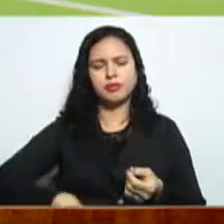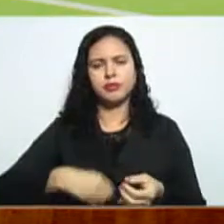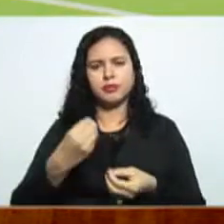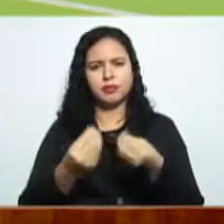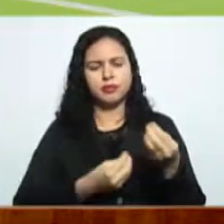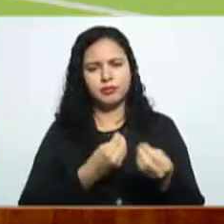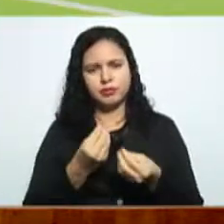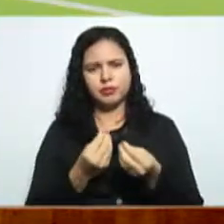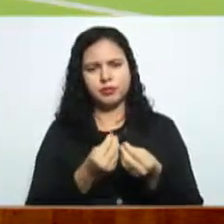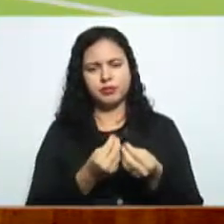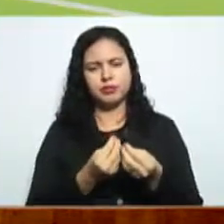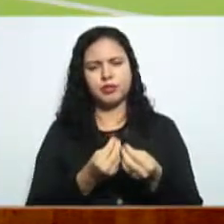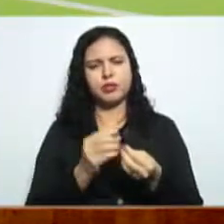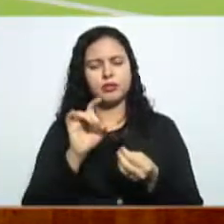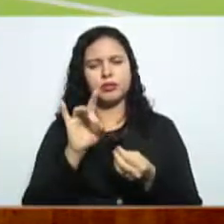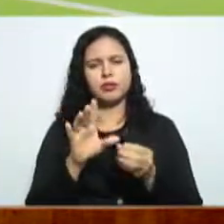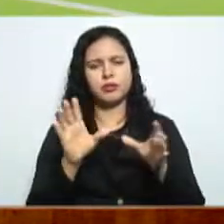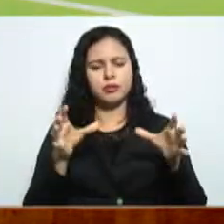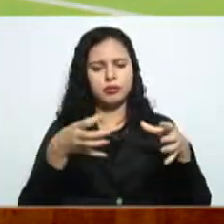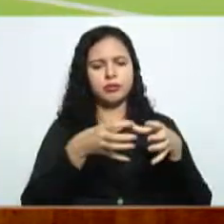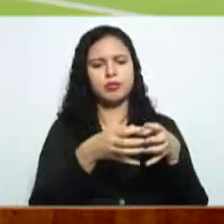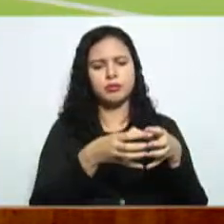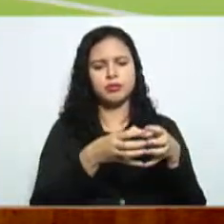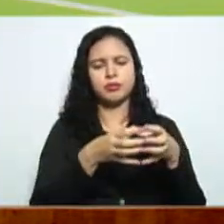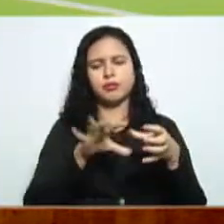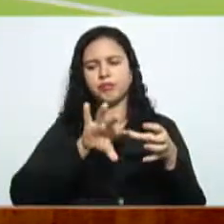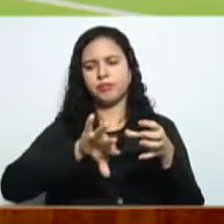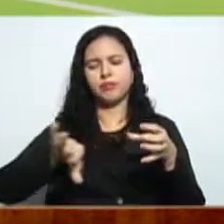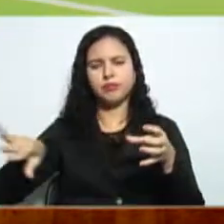produtivos, né, que não foque apenas num grupo e deixe o